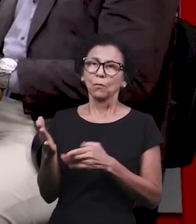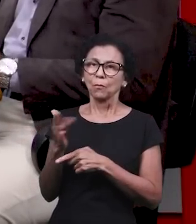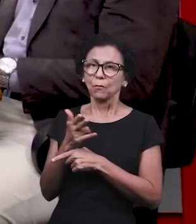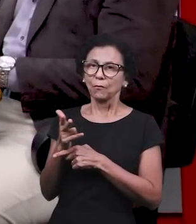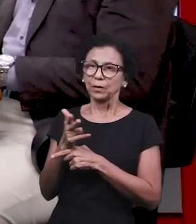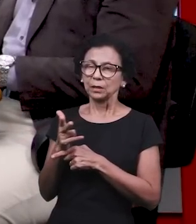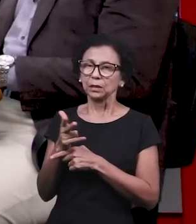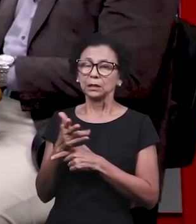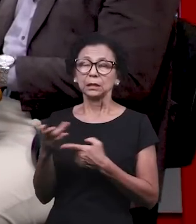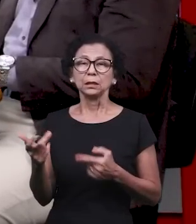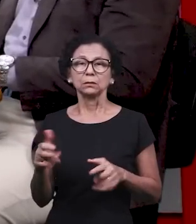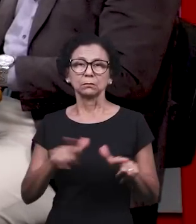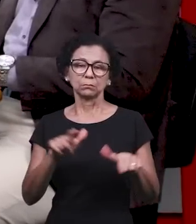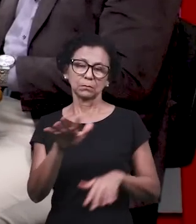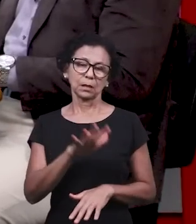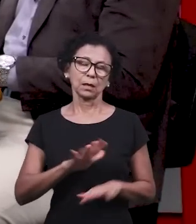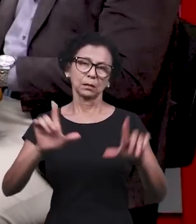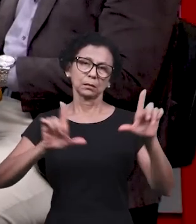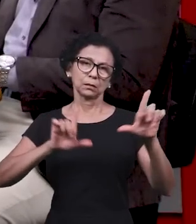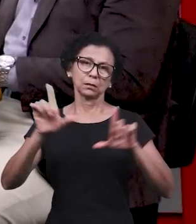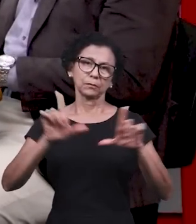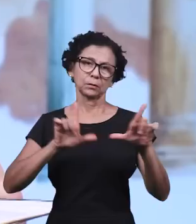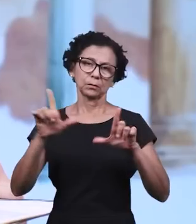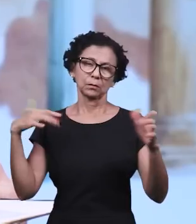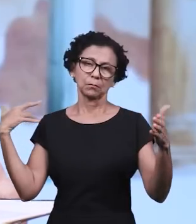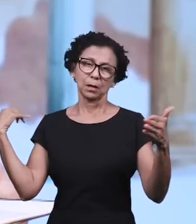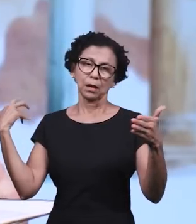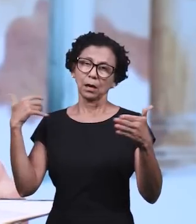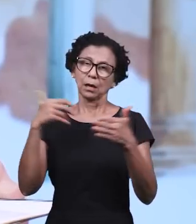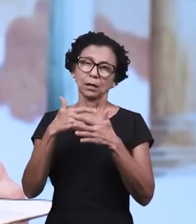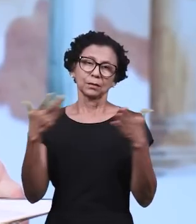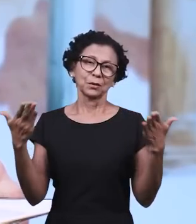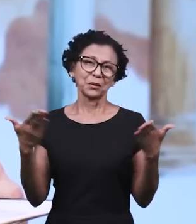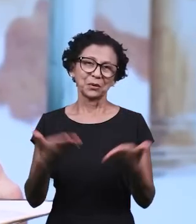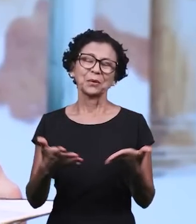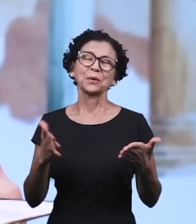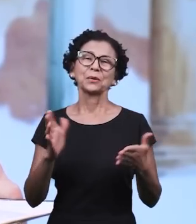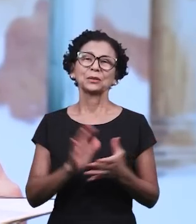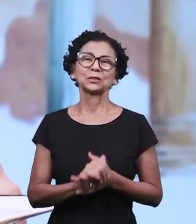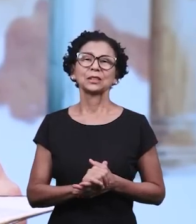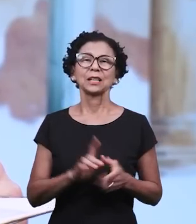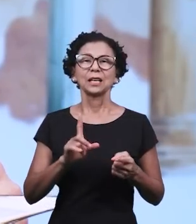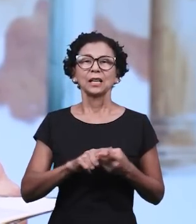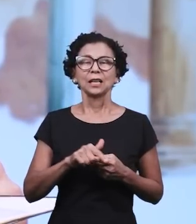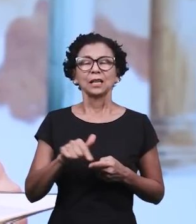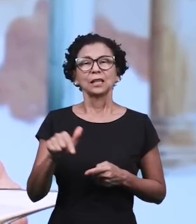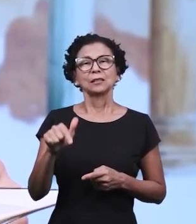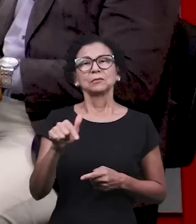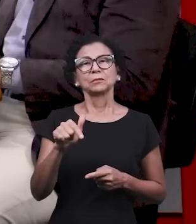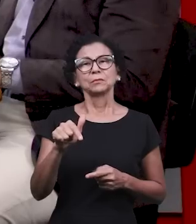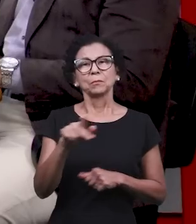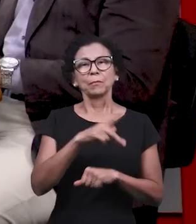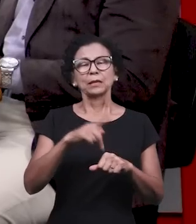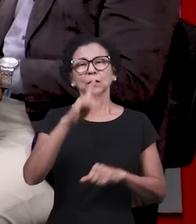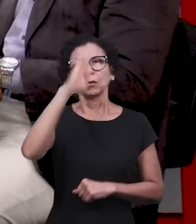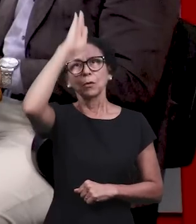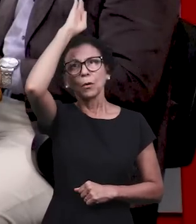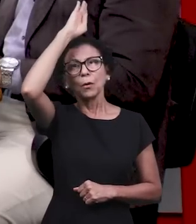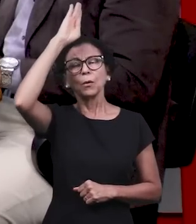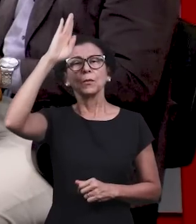O início lá E ele fala lá da teoria das cavernas, lá